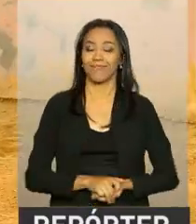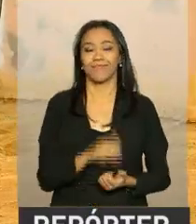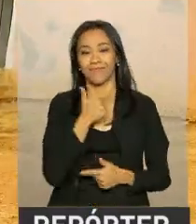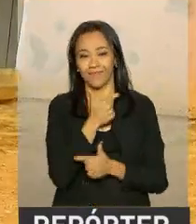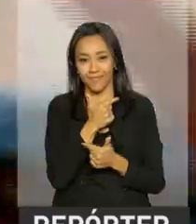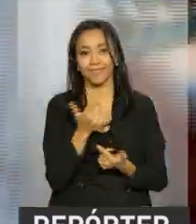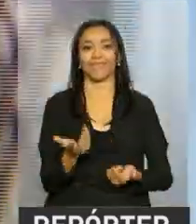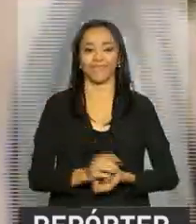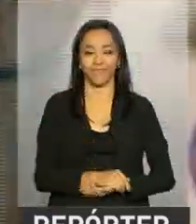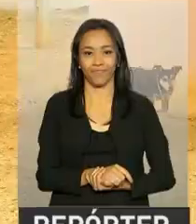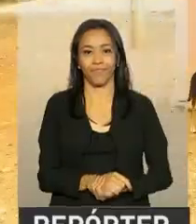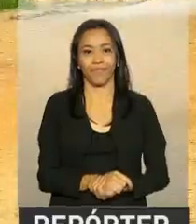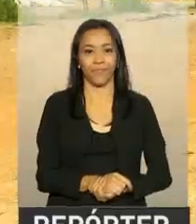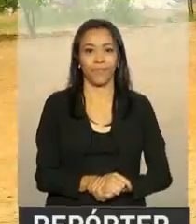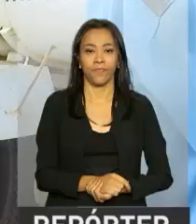Oi?